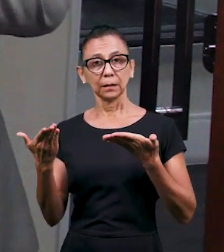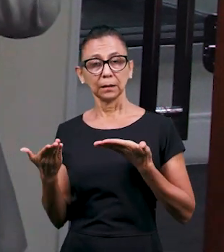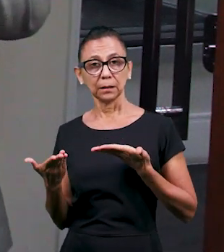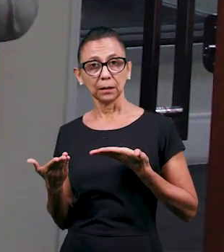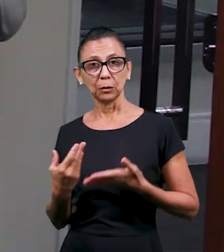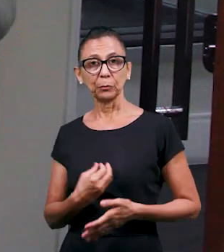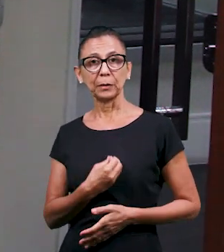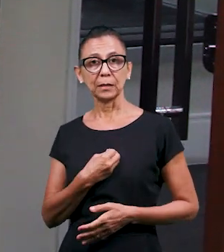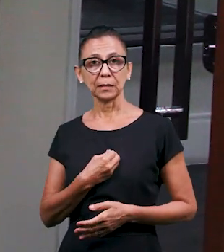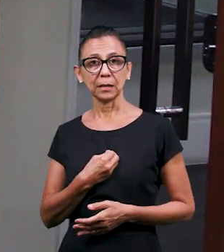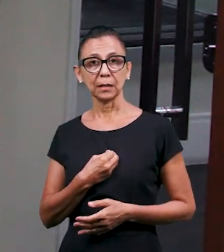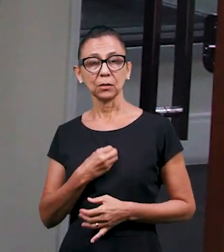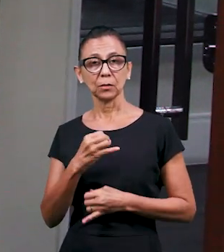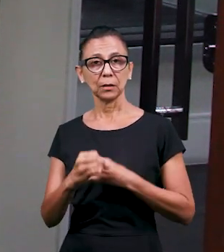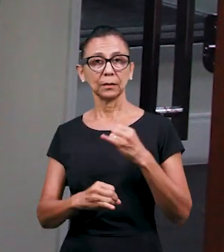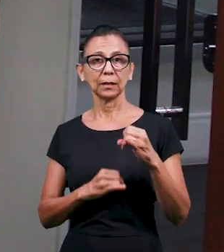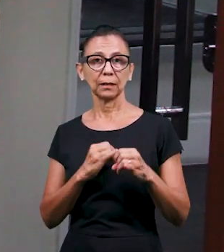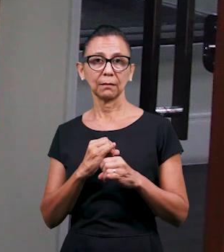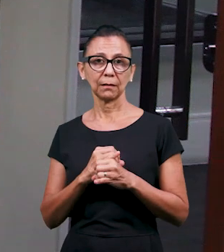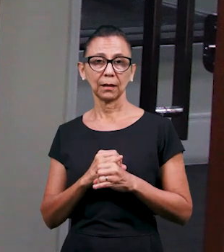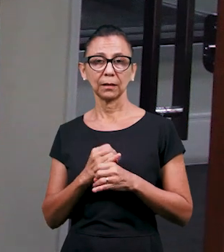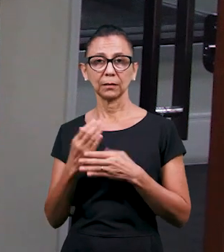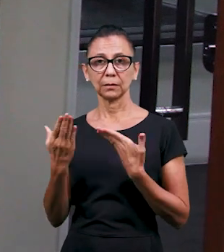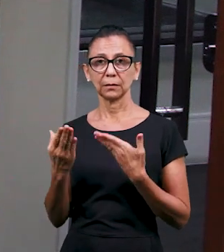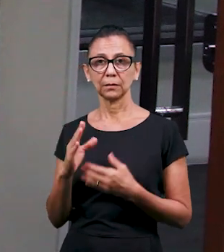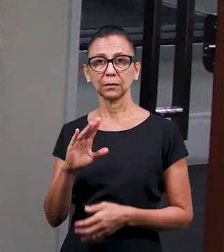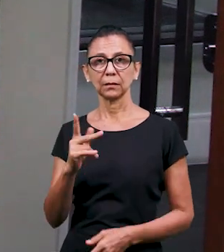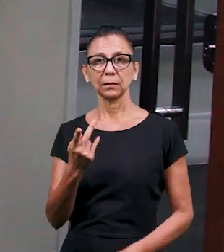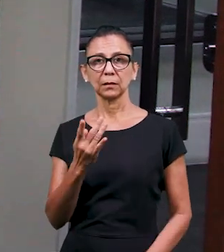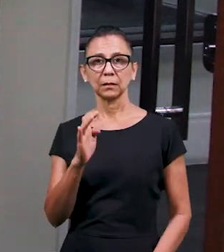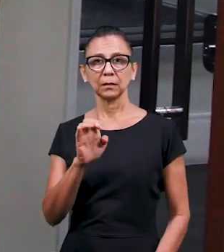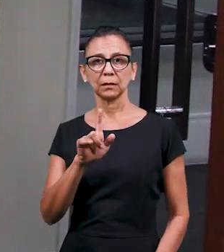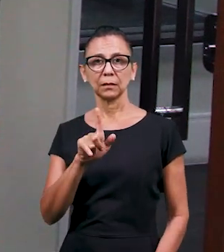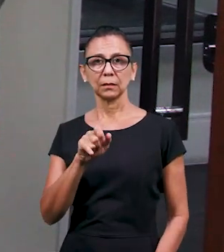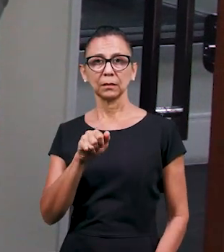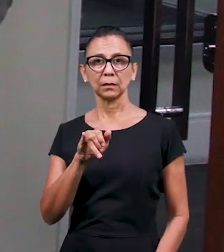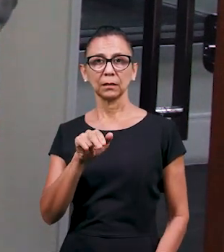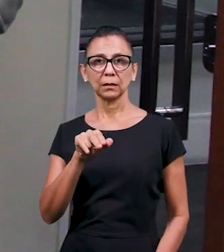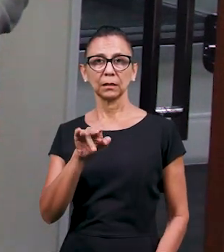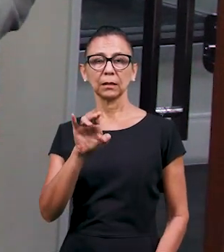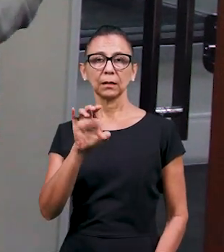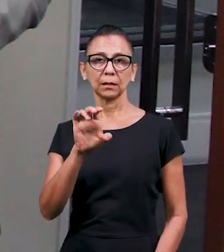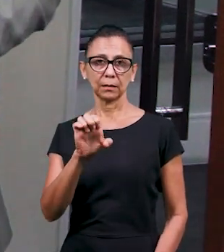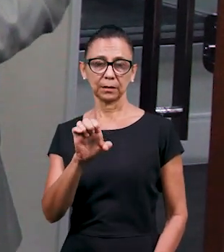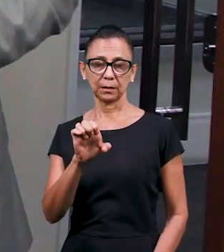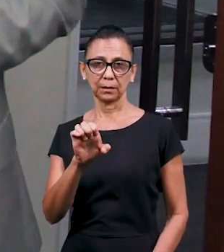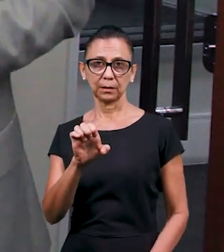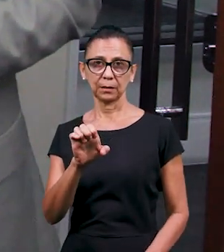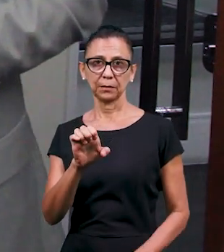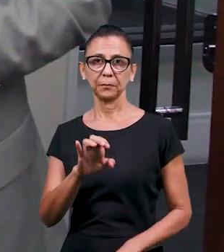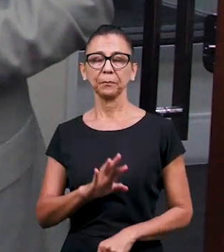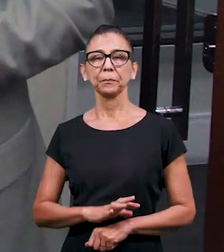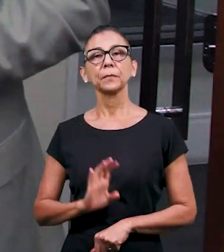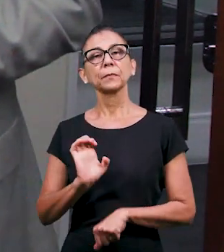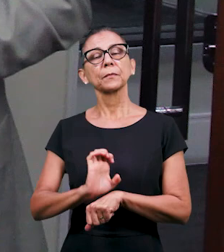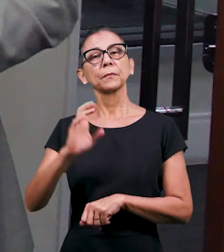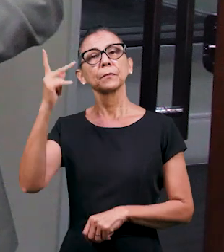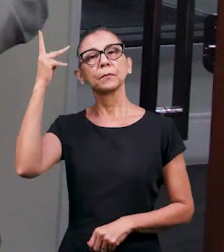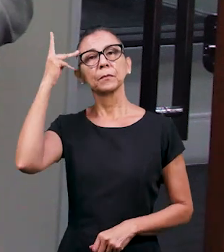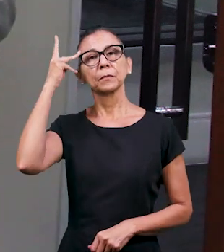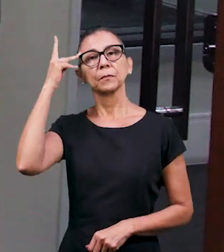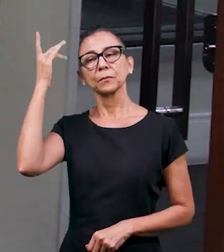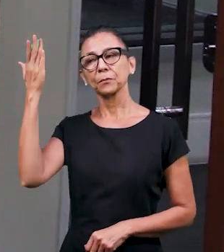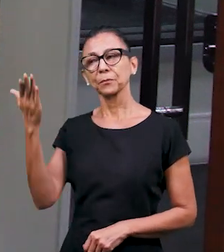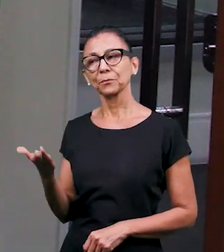online, nós estamos recebendo a nossa irmã Elaine Gomes Vilela, ela está falando de São Paulo. E a